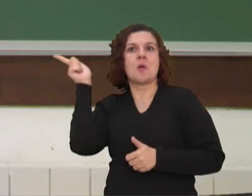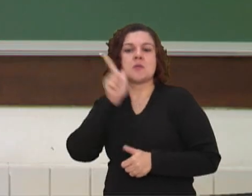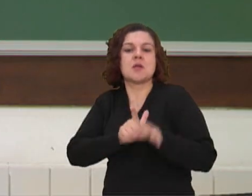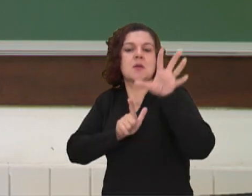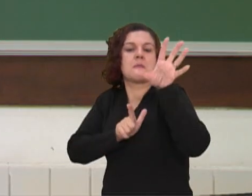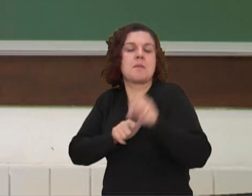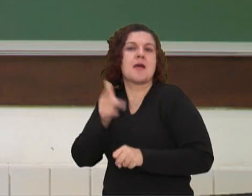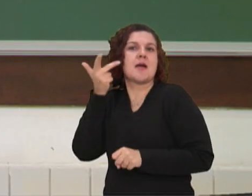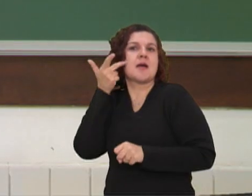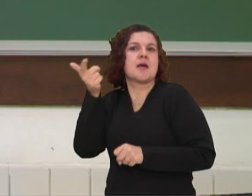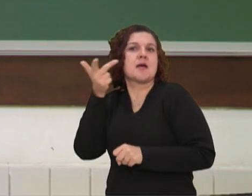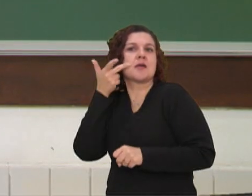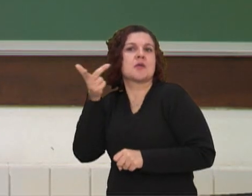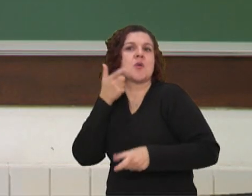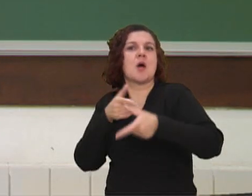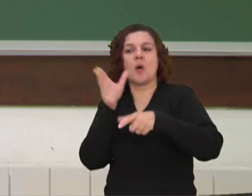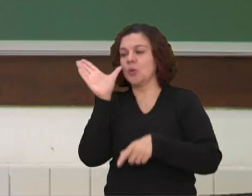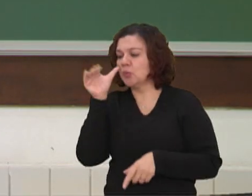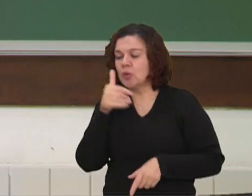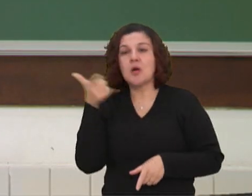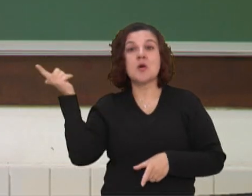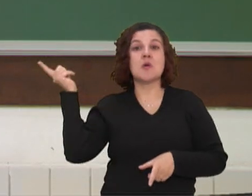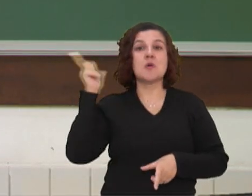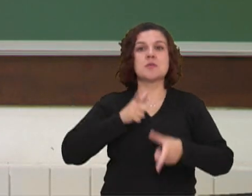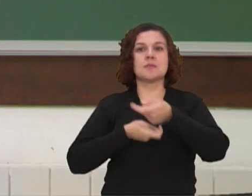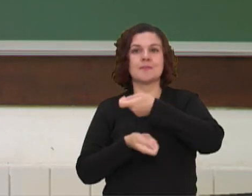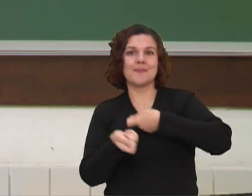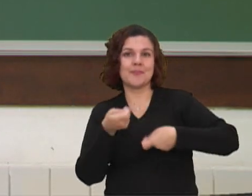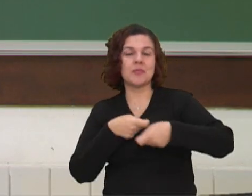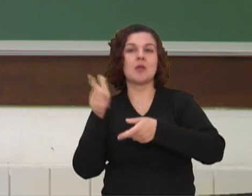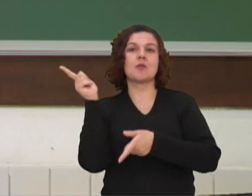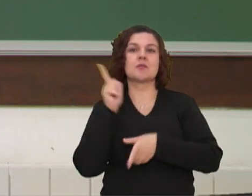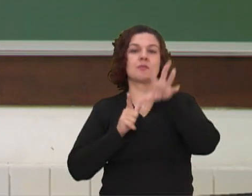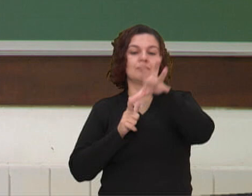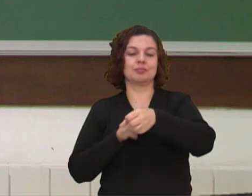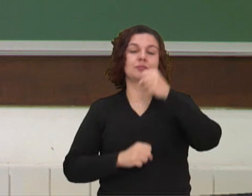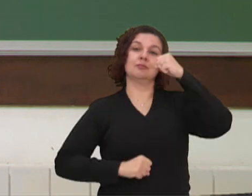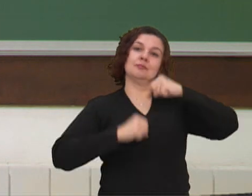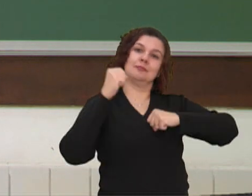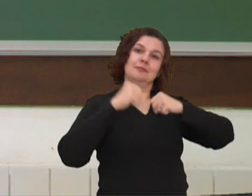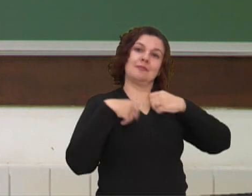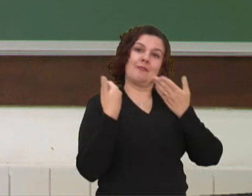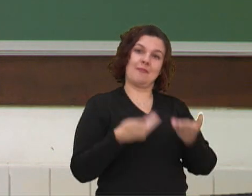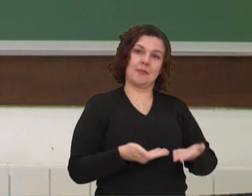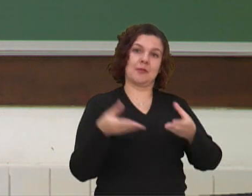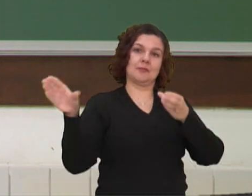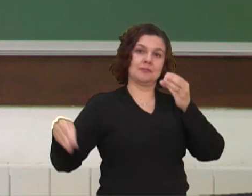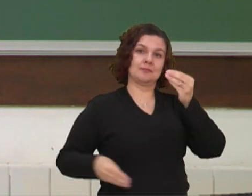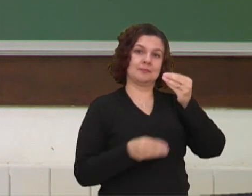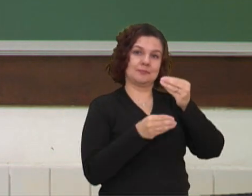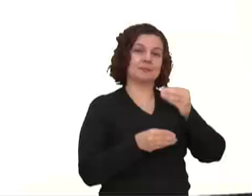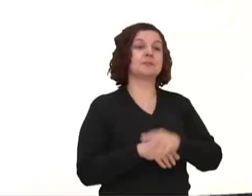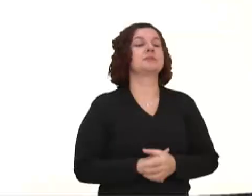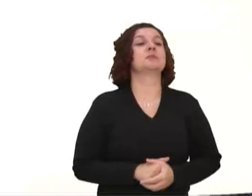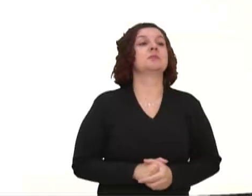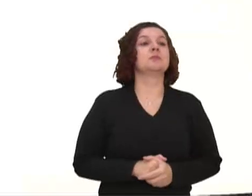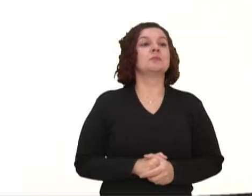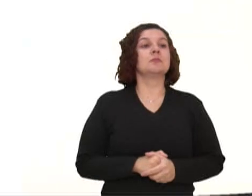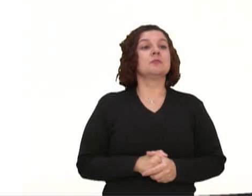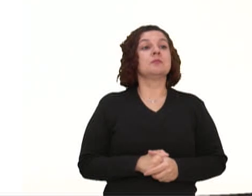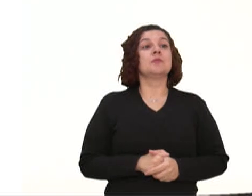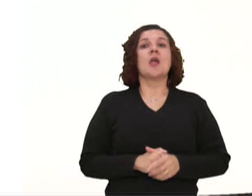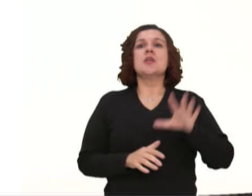recurso natural de interesse econômico para que elas possam utilizar ali como matéria-prima e transformação. O